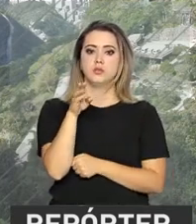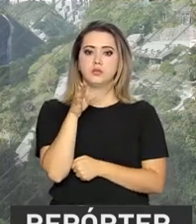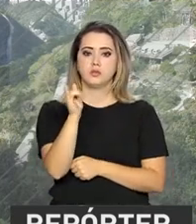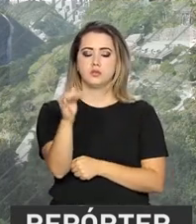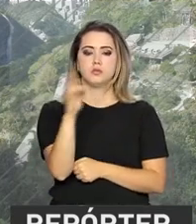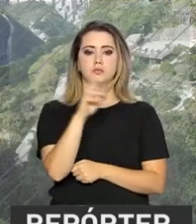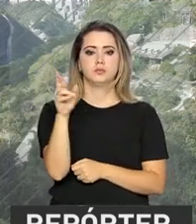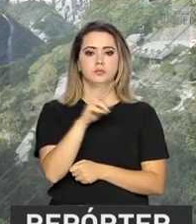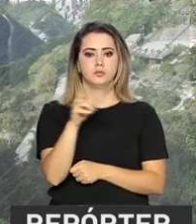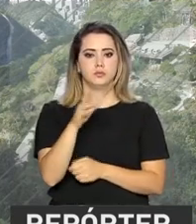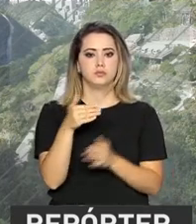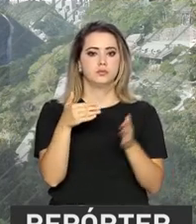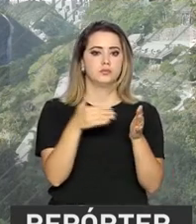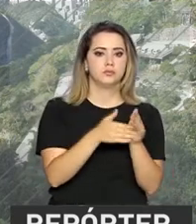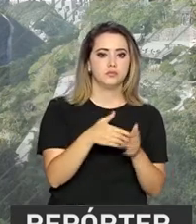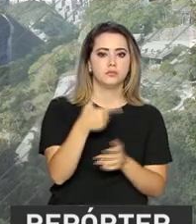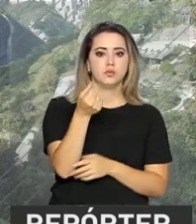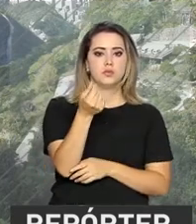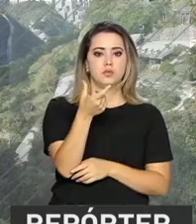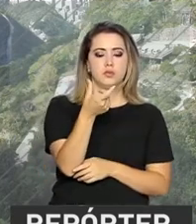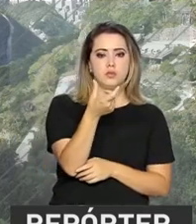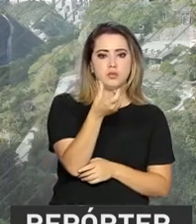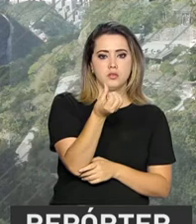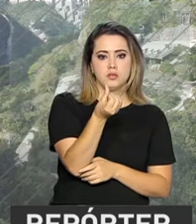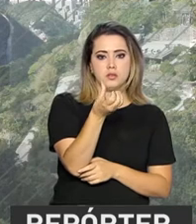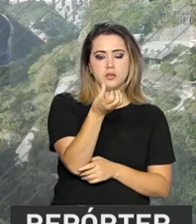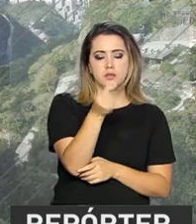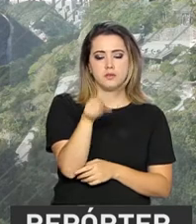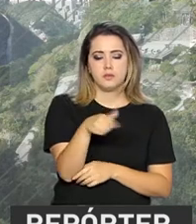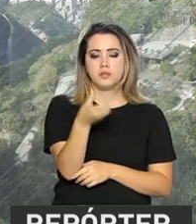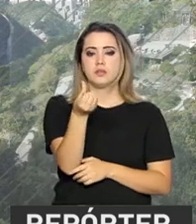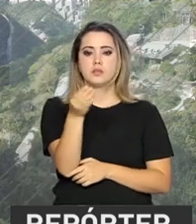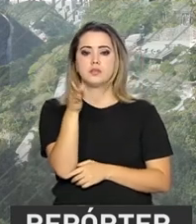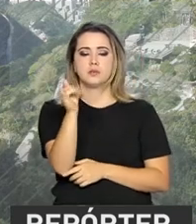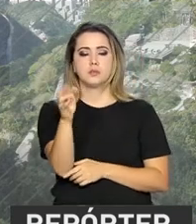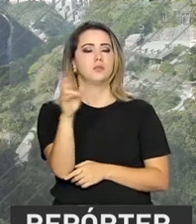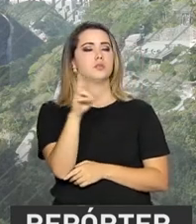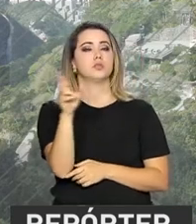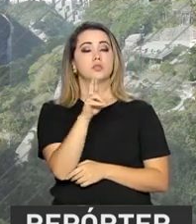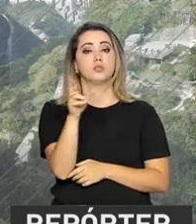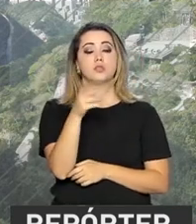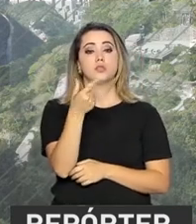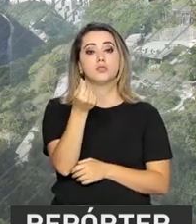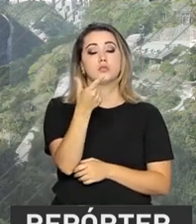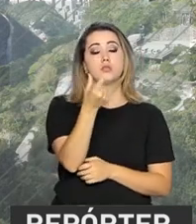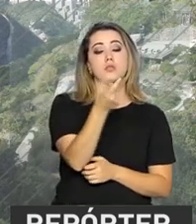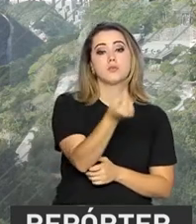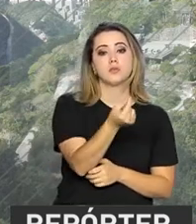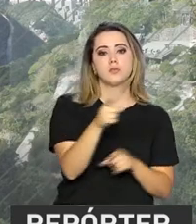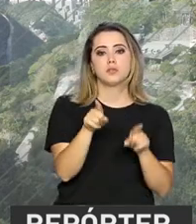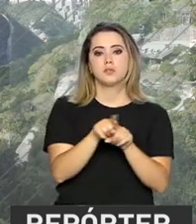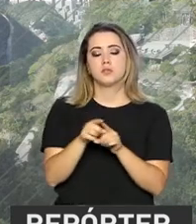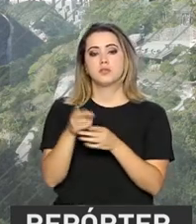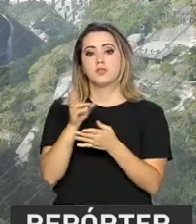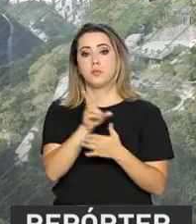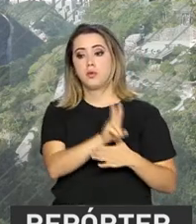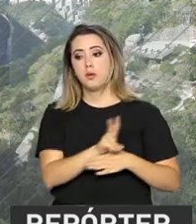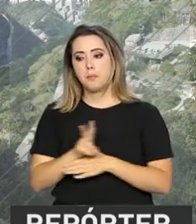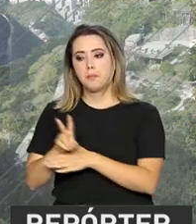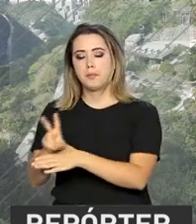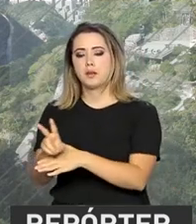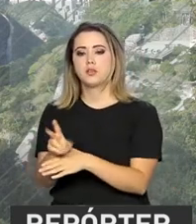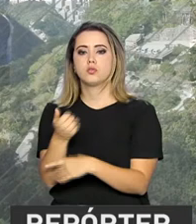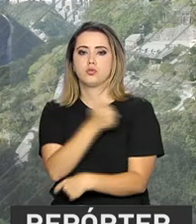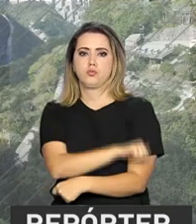bilhões em 2017 e 6,6 bilhões em 2020 além da concessão de empréstimos ao rio de janeiro